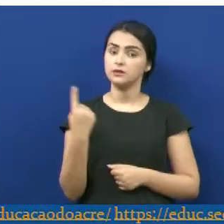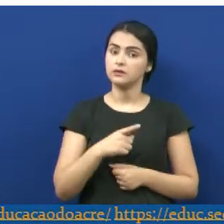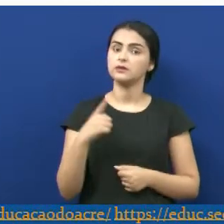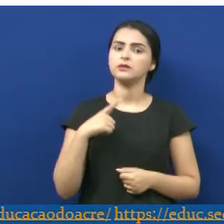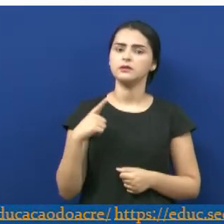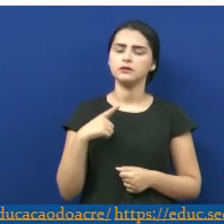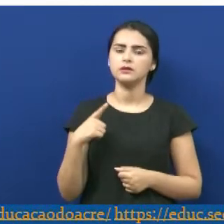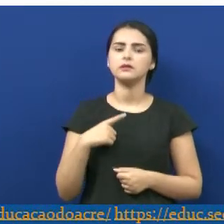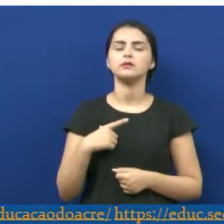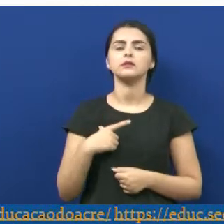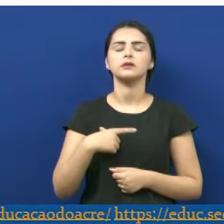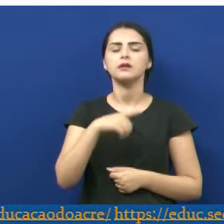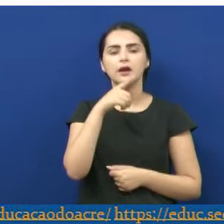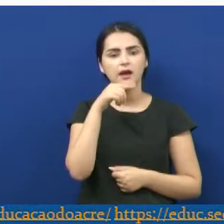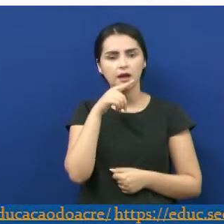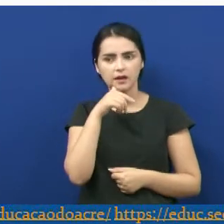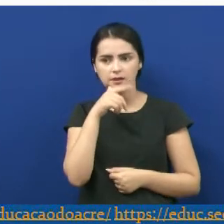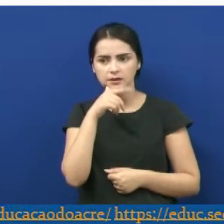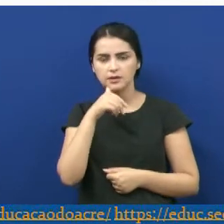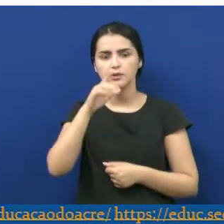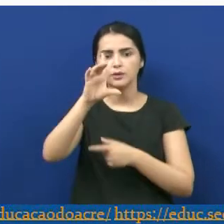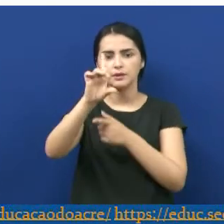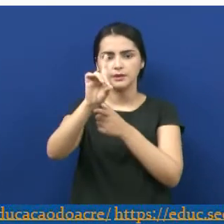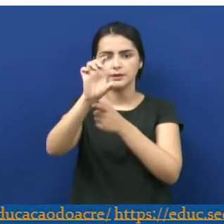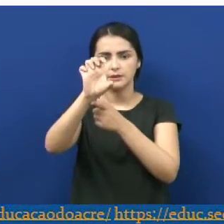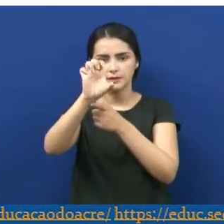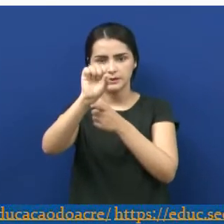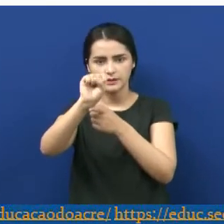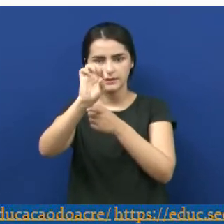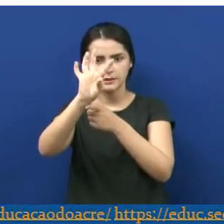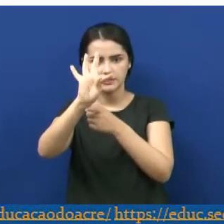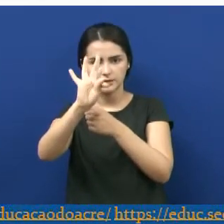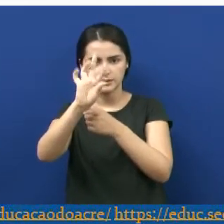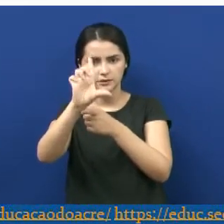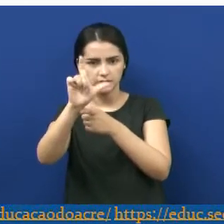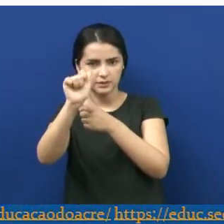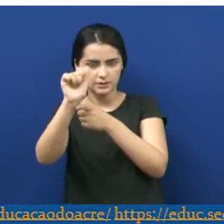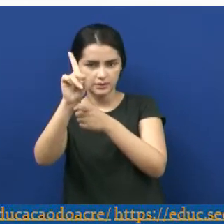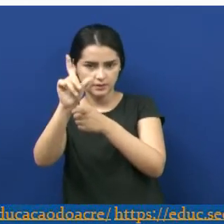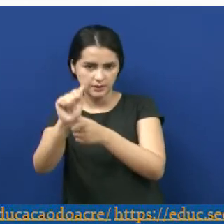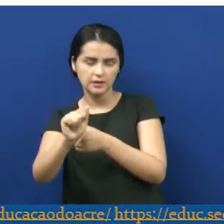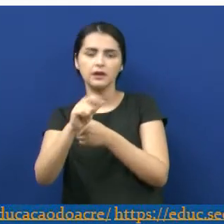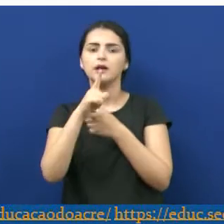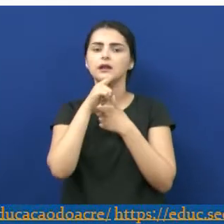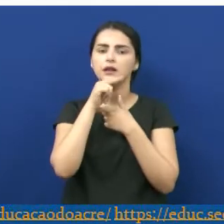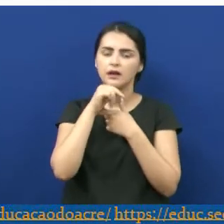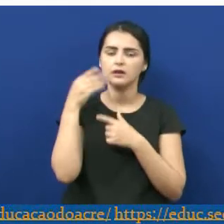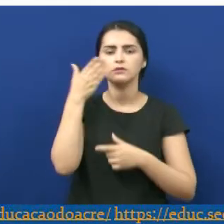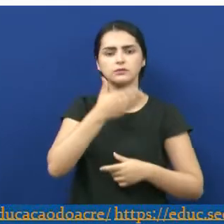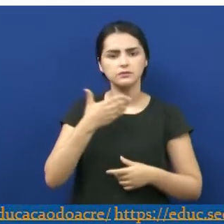temos água destilada, tem caráter neutro, água com açúcar,